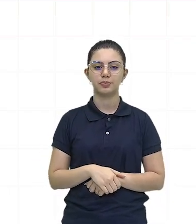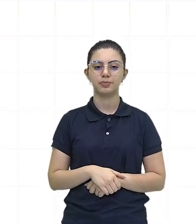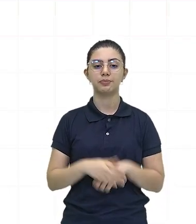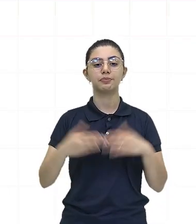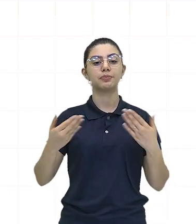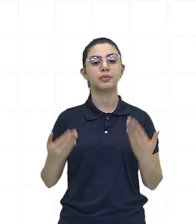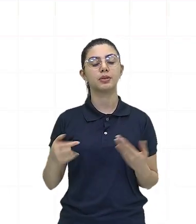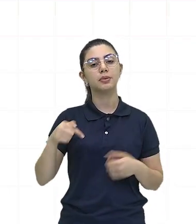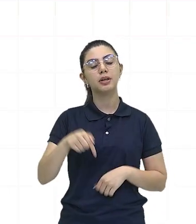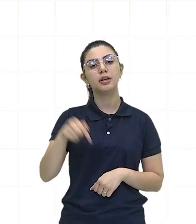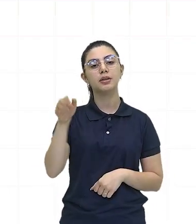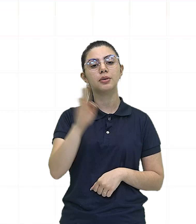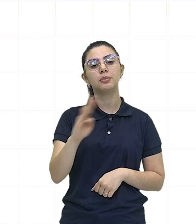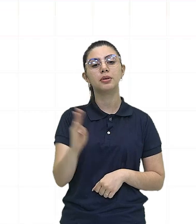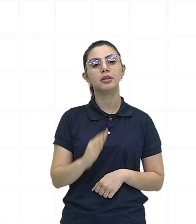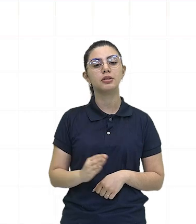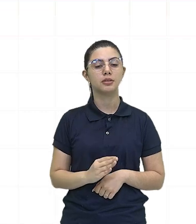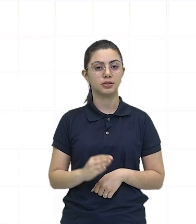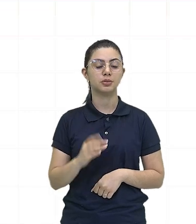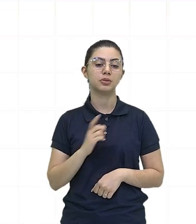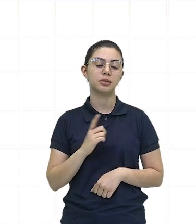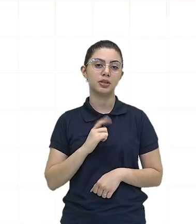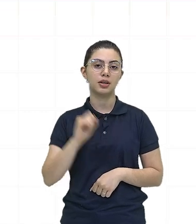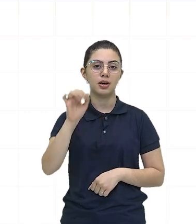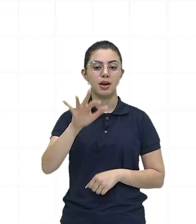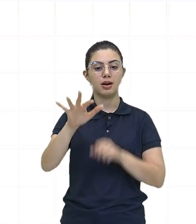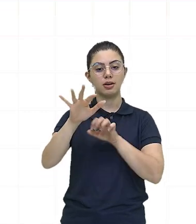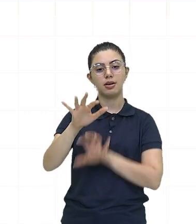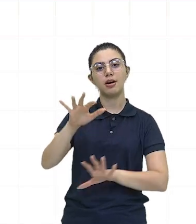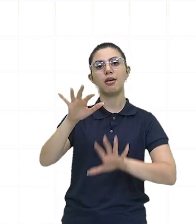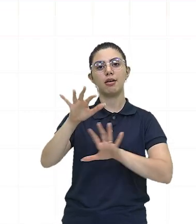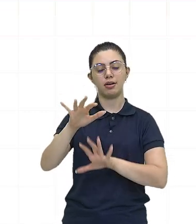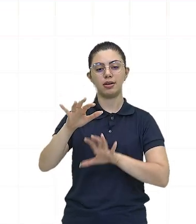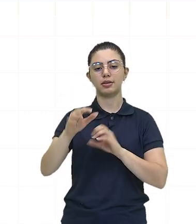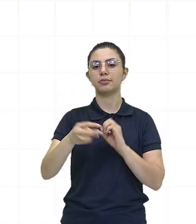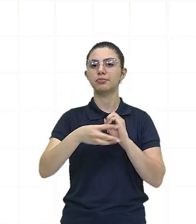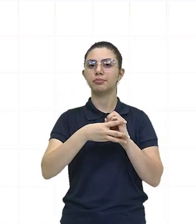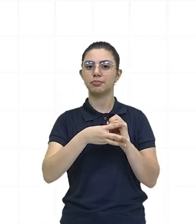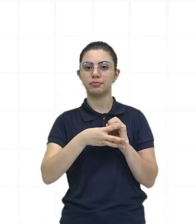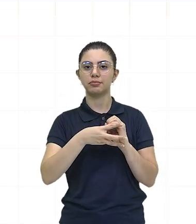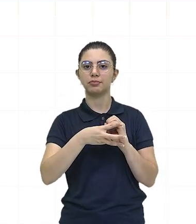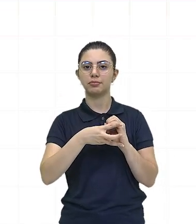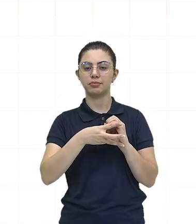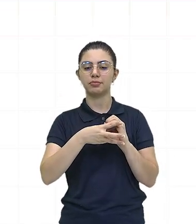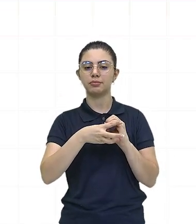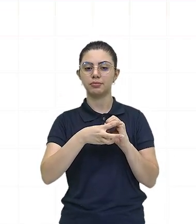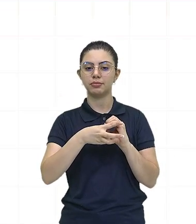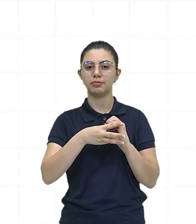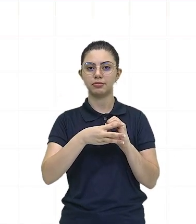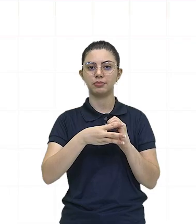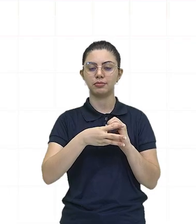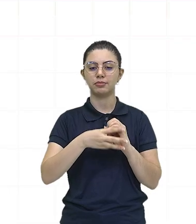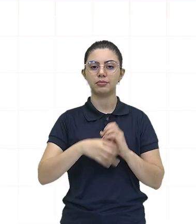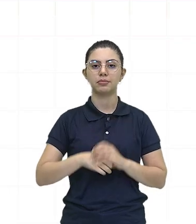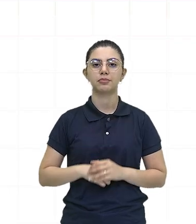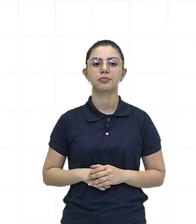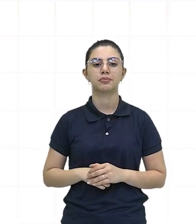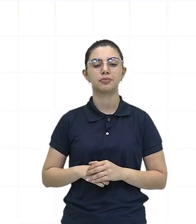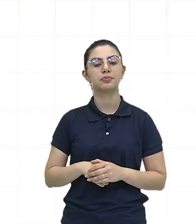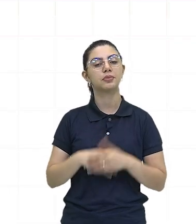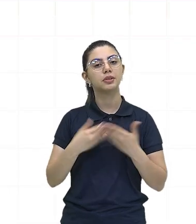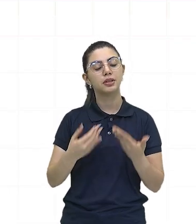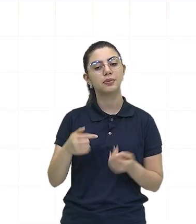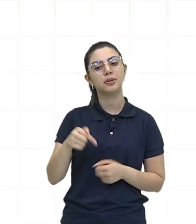o Brasil ele está localizado nessas duas zonas térmicas, a tropical e a zona temperada sul. Por isso,